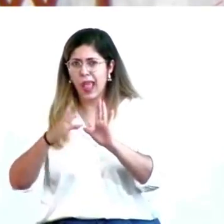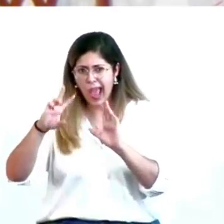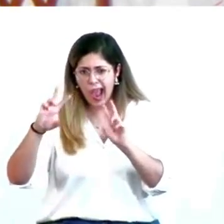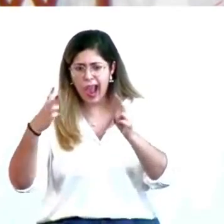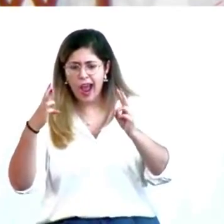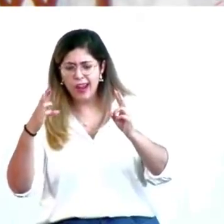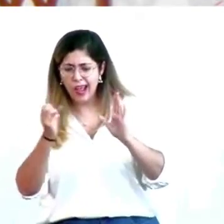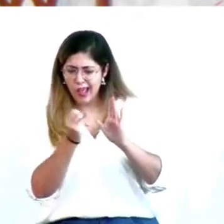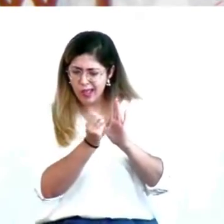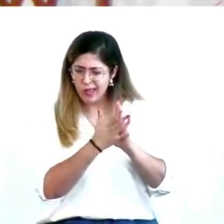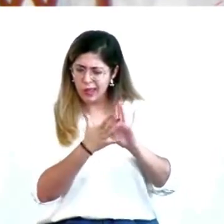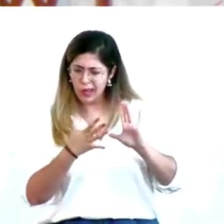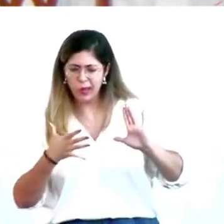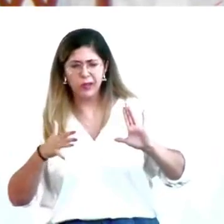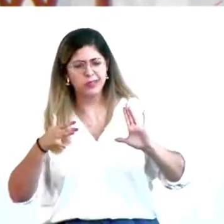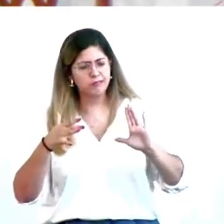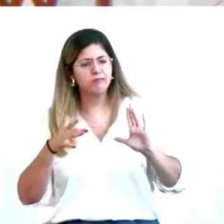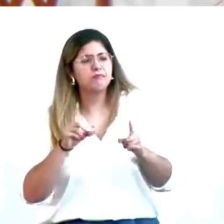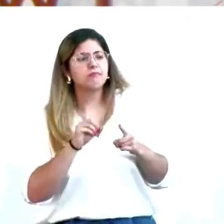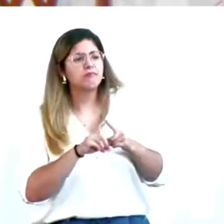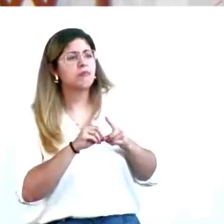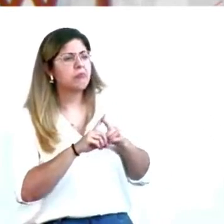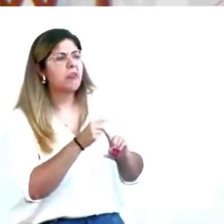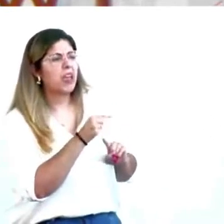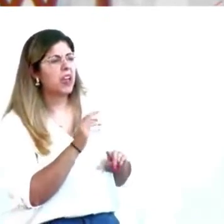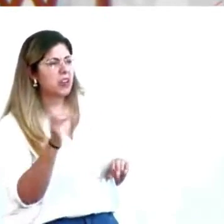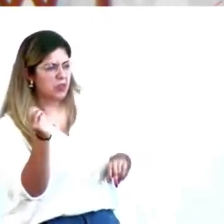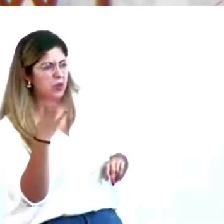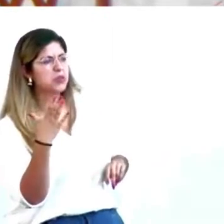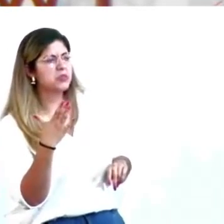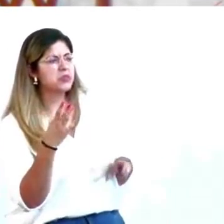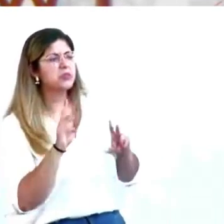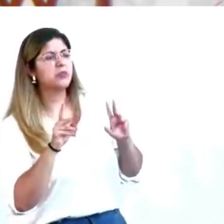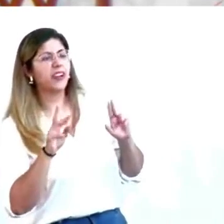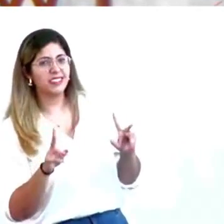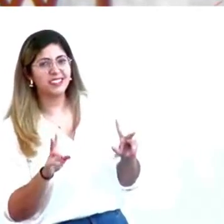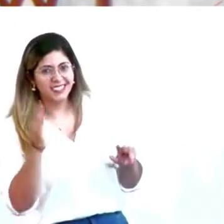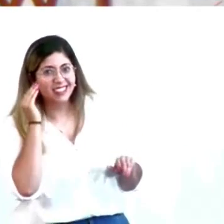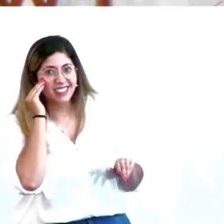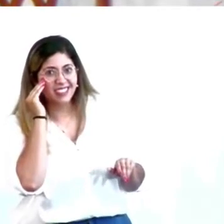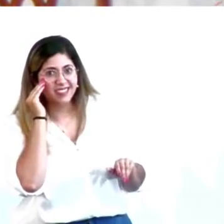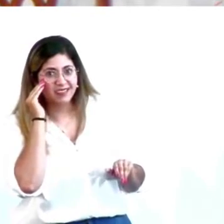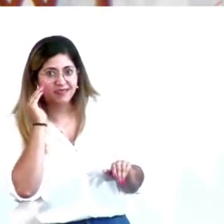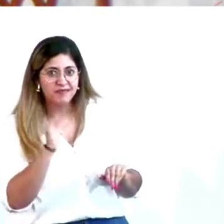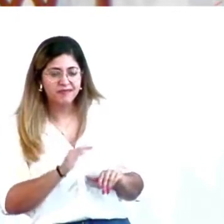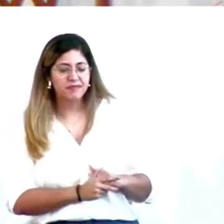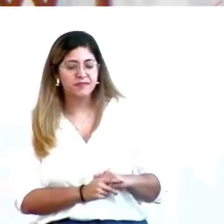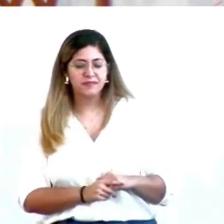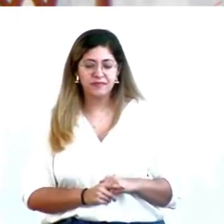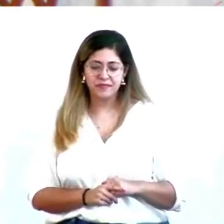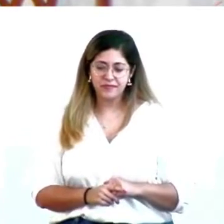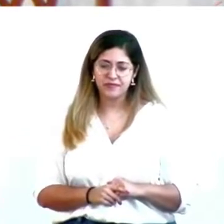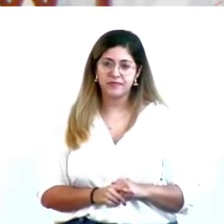olhe para a minha luz, e essa luz vai reprovar essas trevas que há no coração do outro.